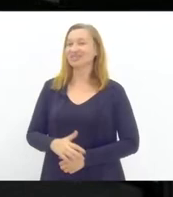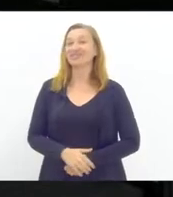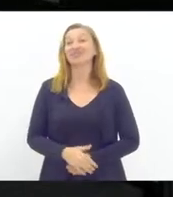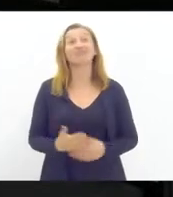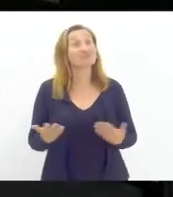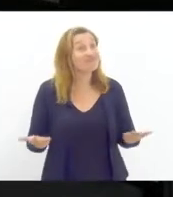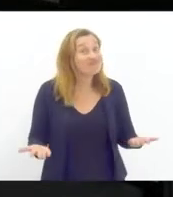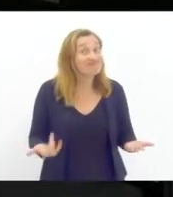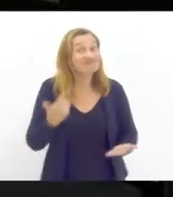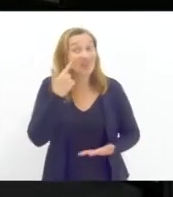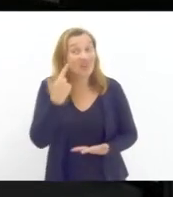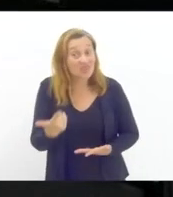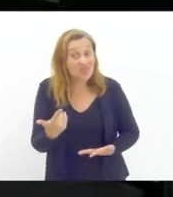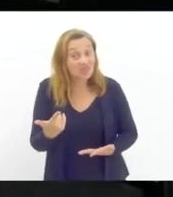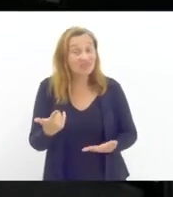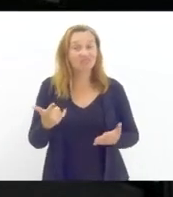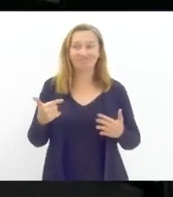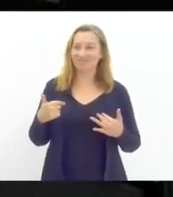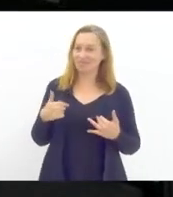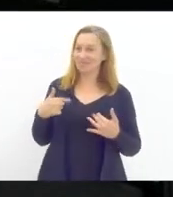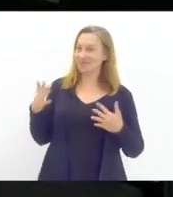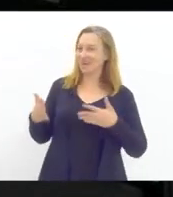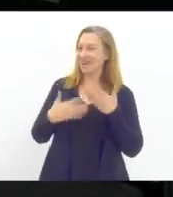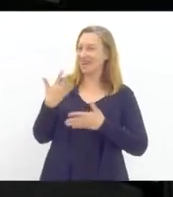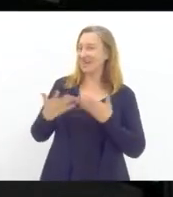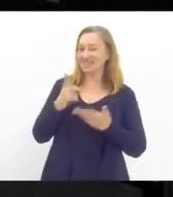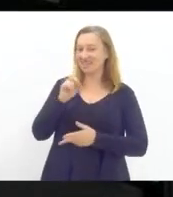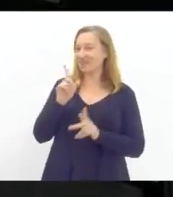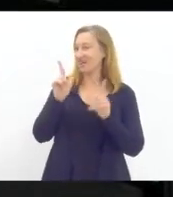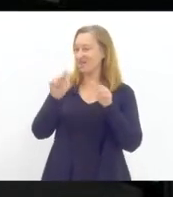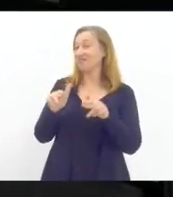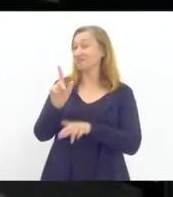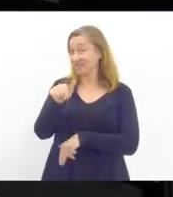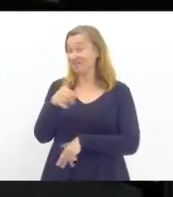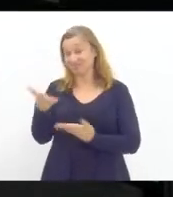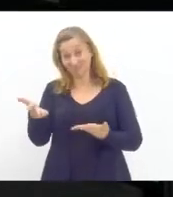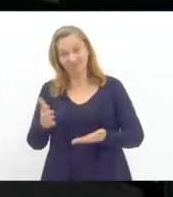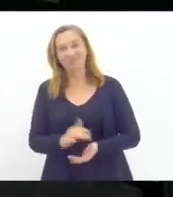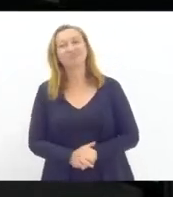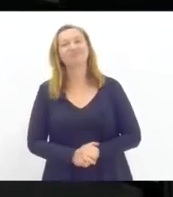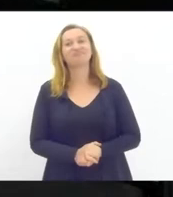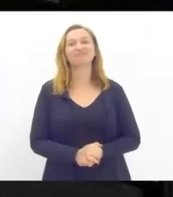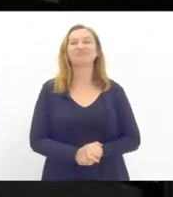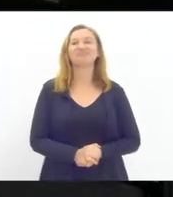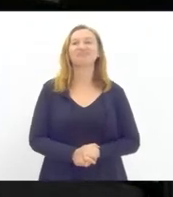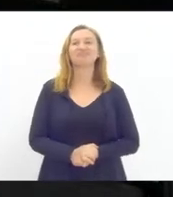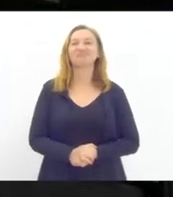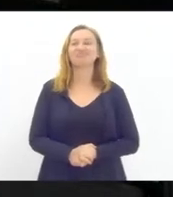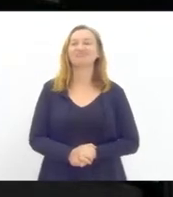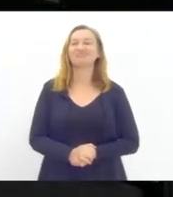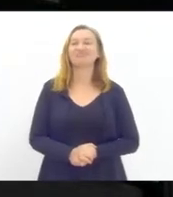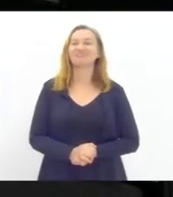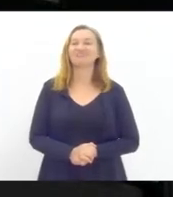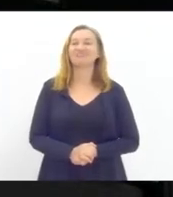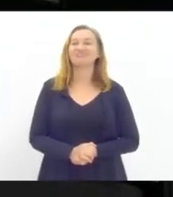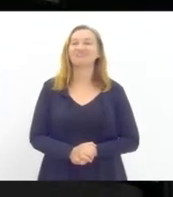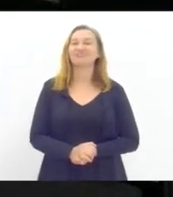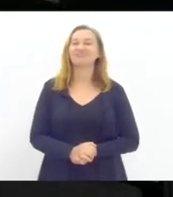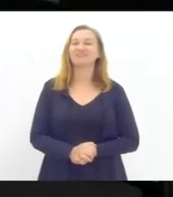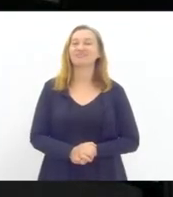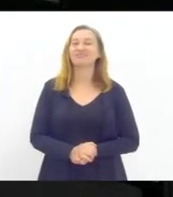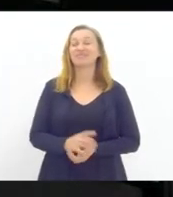aí você vê que o meu entusiasmo não é o mesmo né mano não é o mesmo né